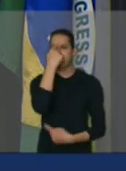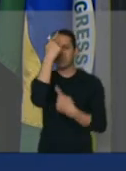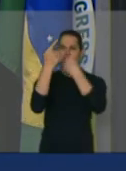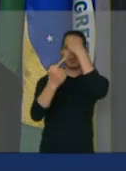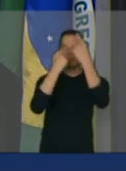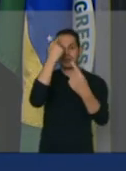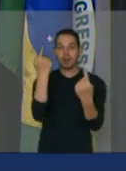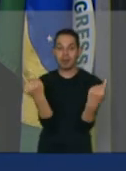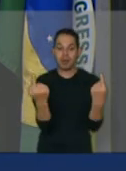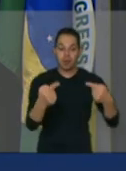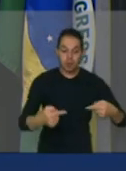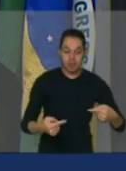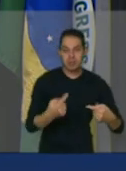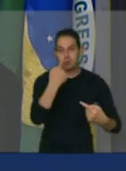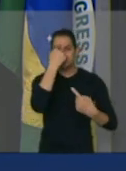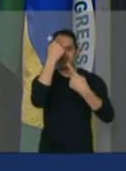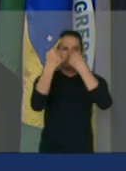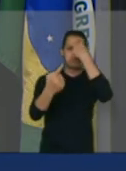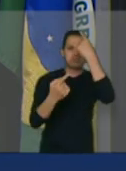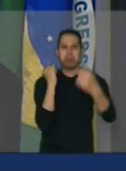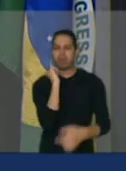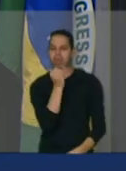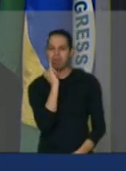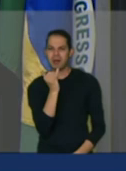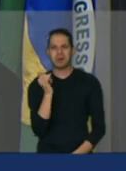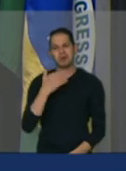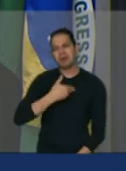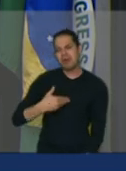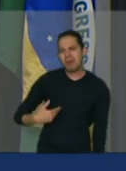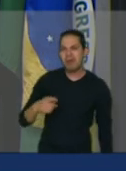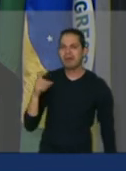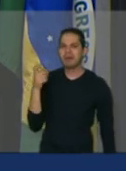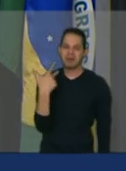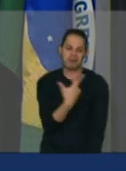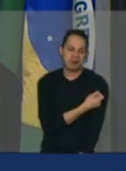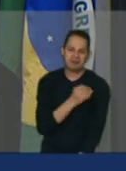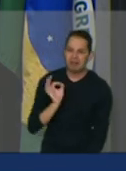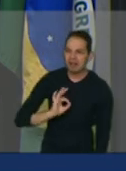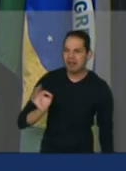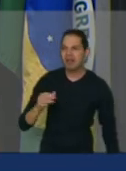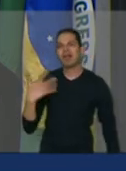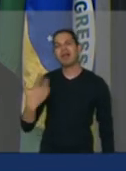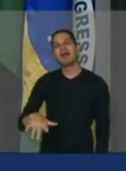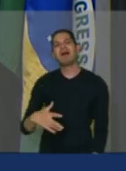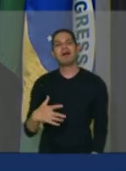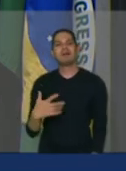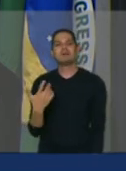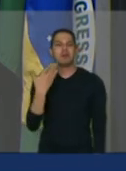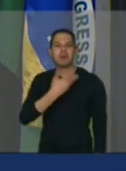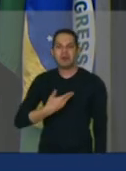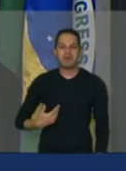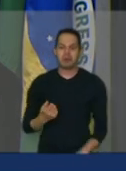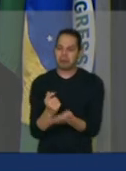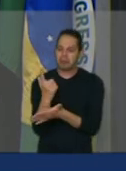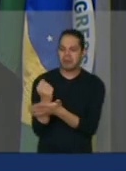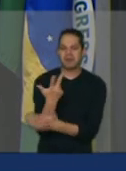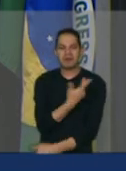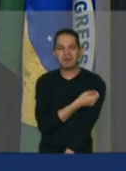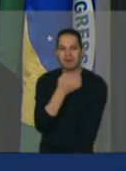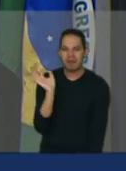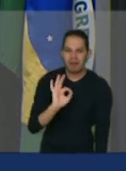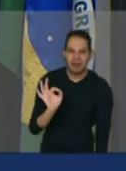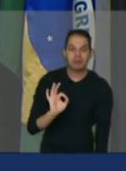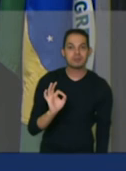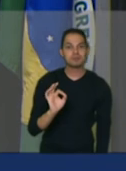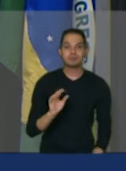oposição cria narrativas que o governo não vacina, que o governo não está comprando vacinas, eu tenho alguns